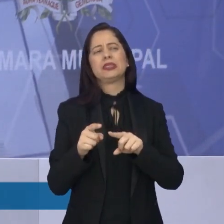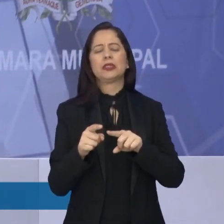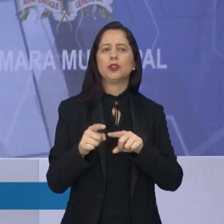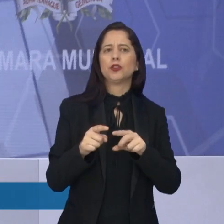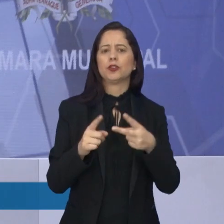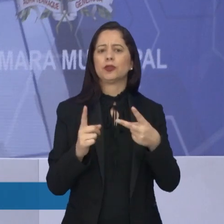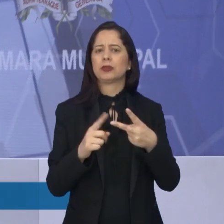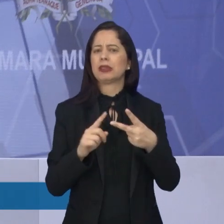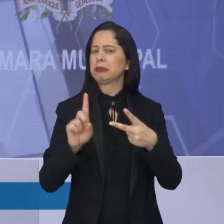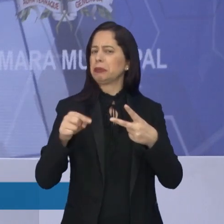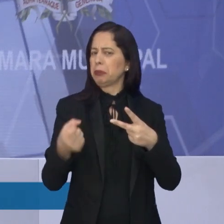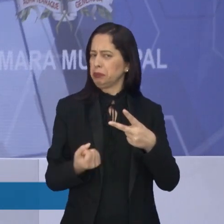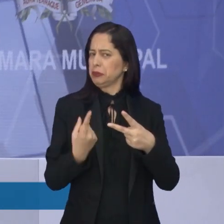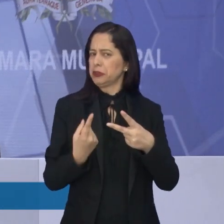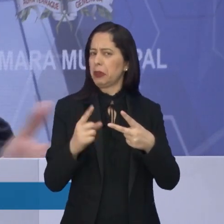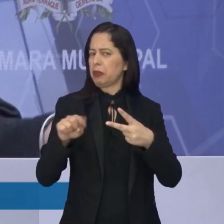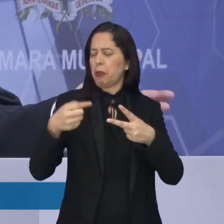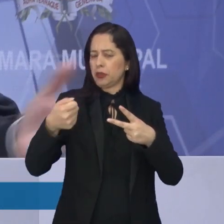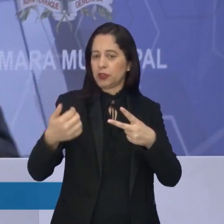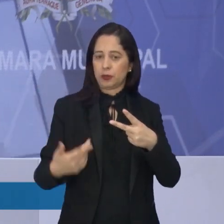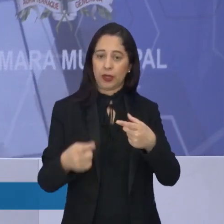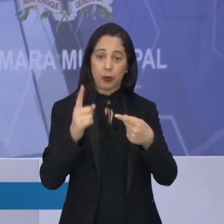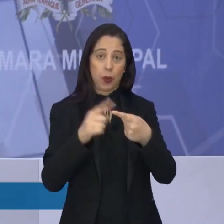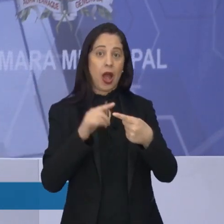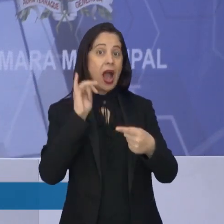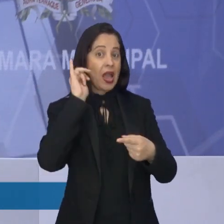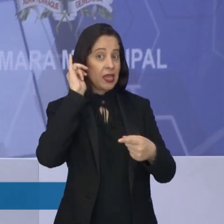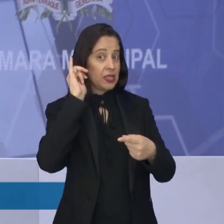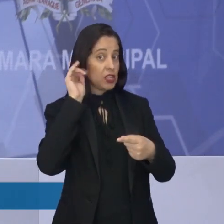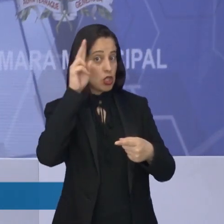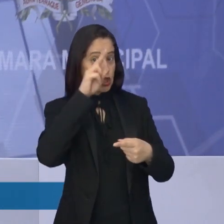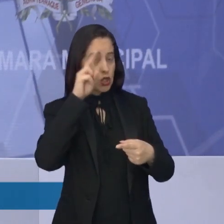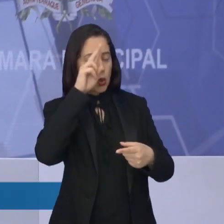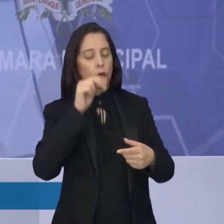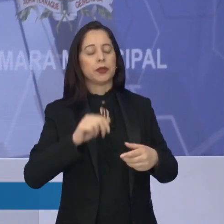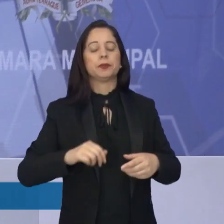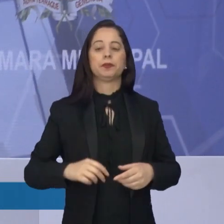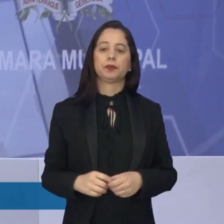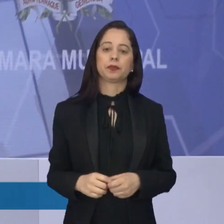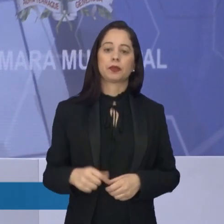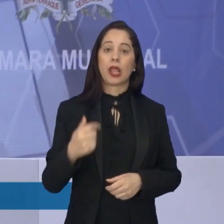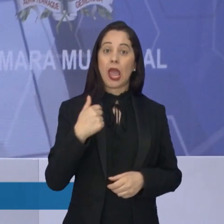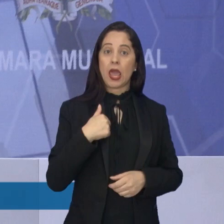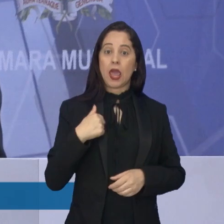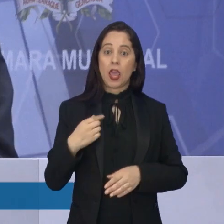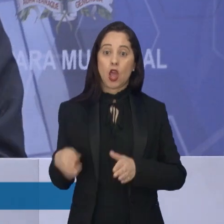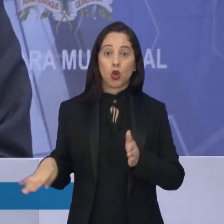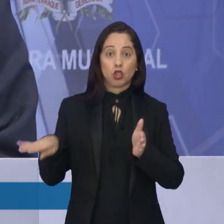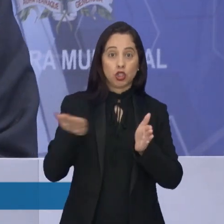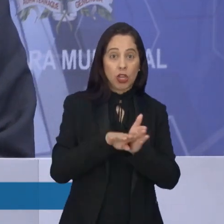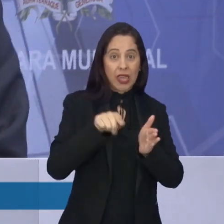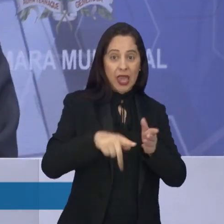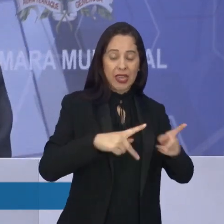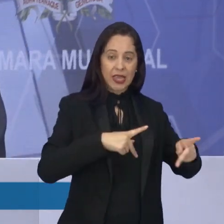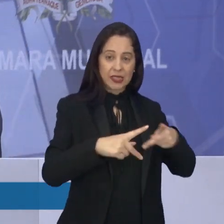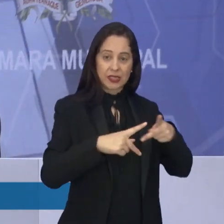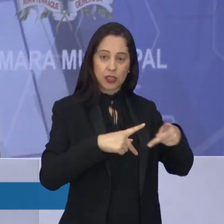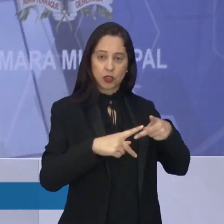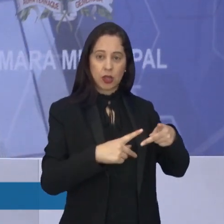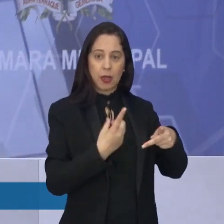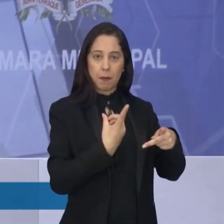estranha, mas eu explico. A história é assim, ó. Eu cheguei a São José dos Campos nos primeiros